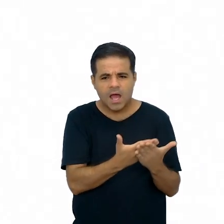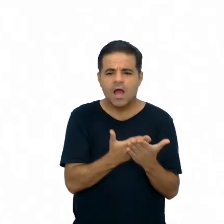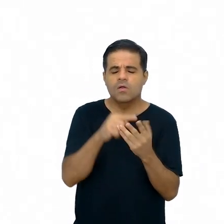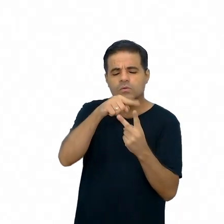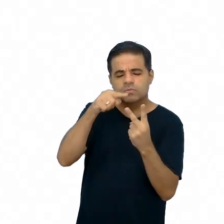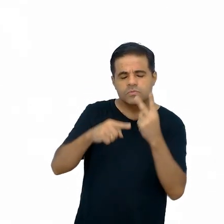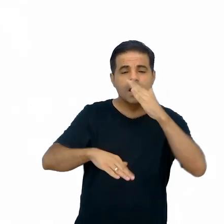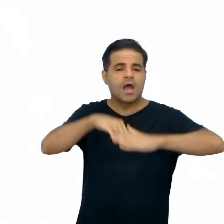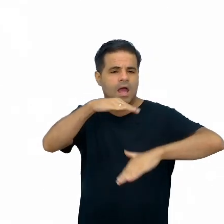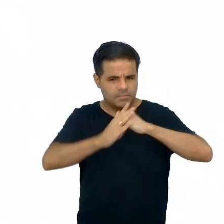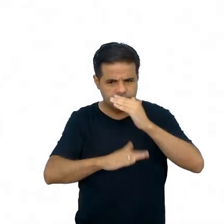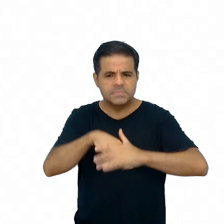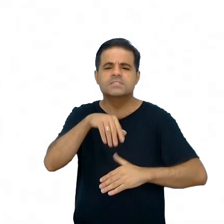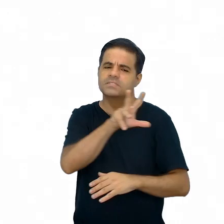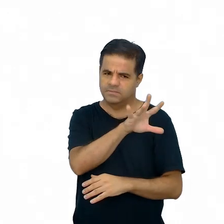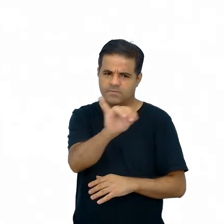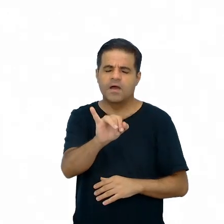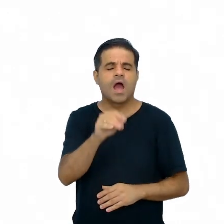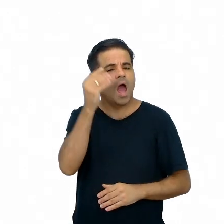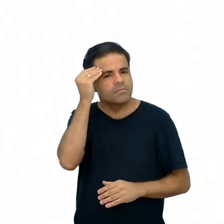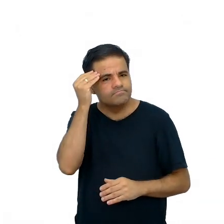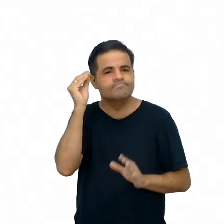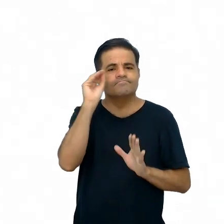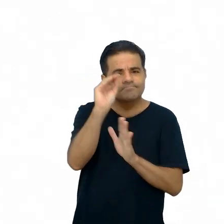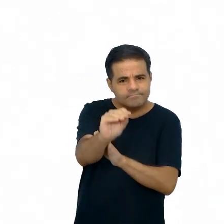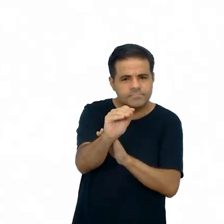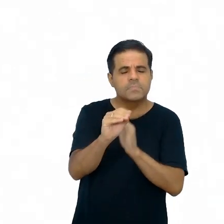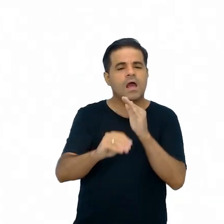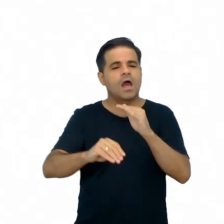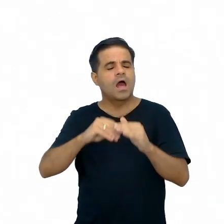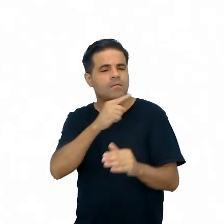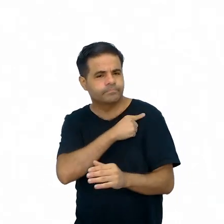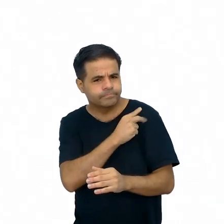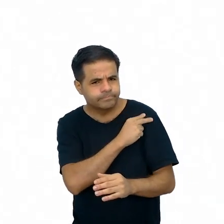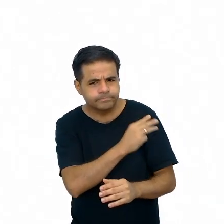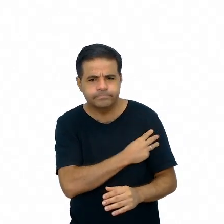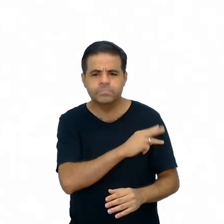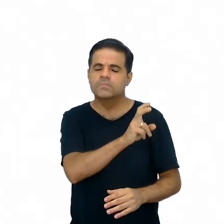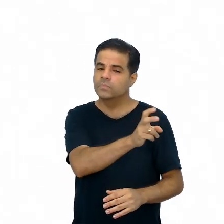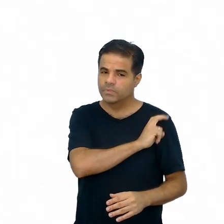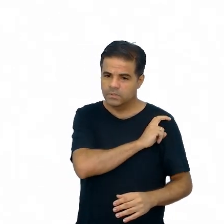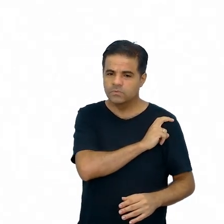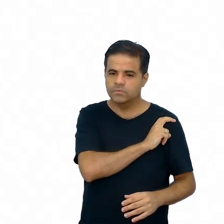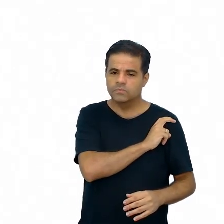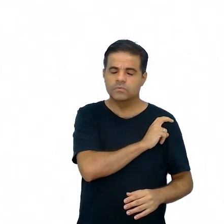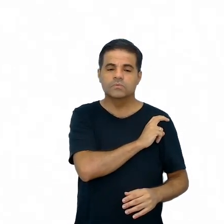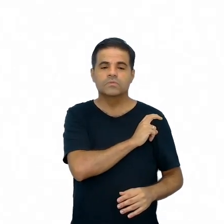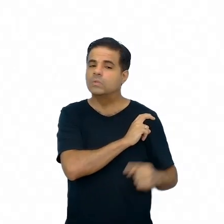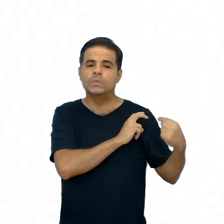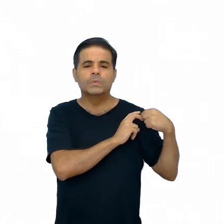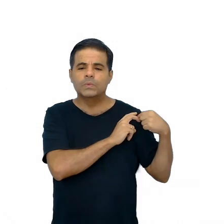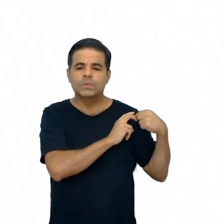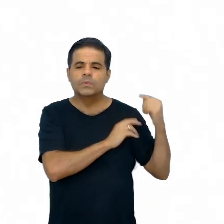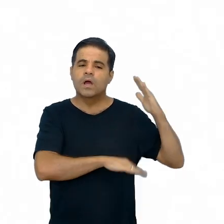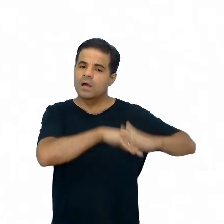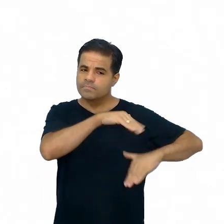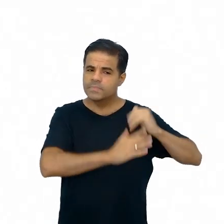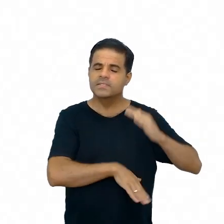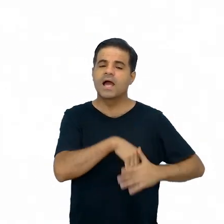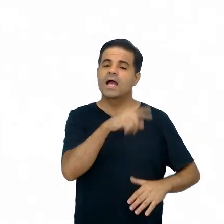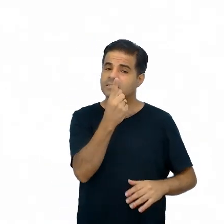duas habilidades, tá? A do ensino fundamental do quinto ano, a habilidade 16